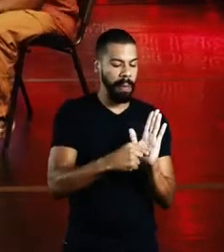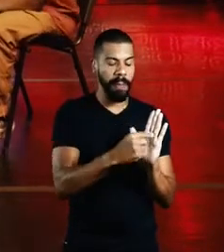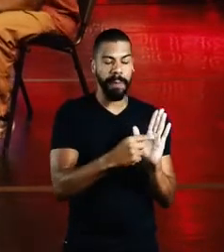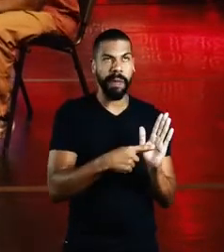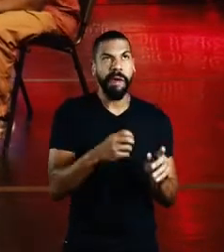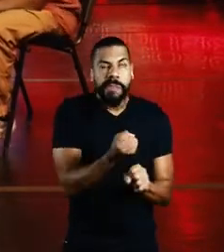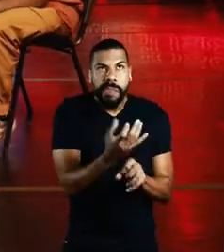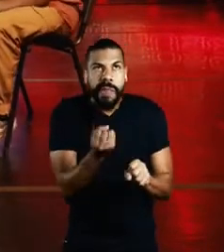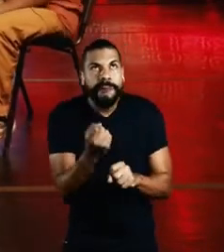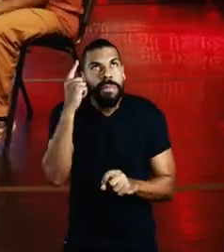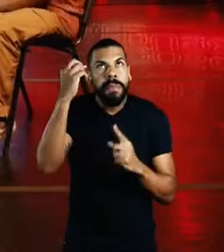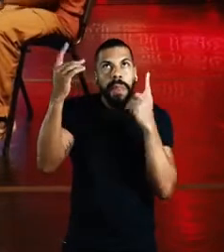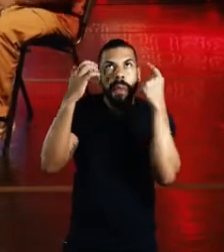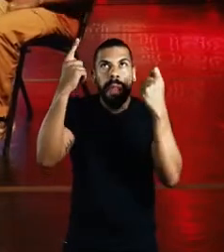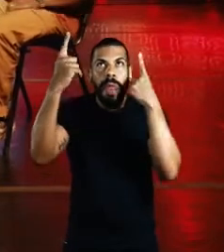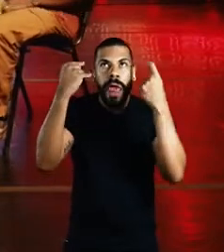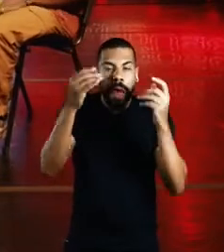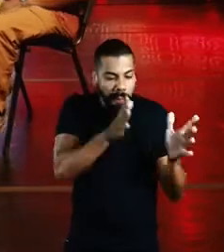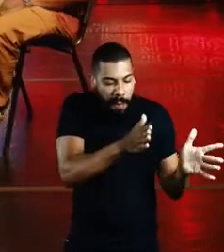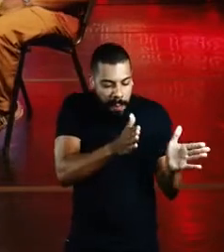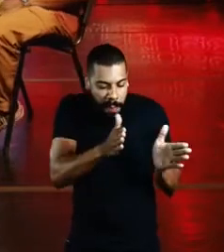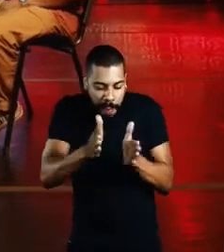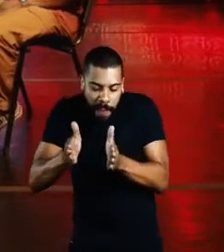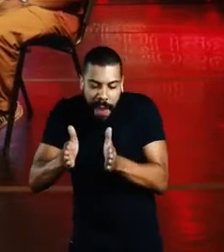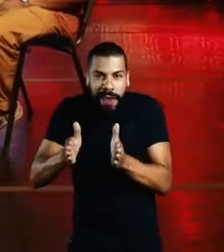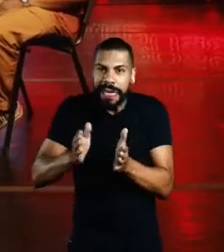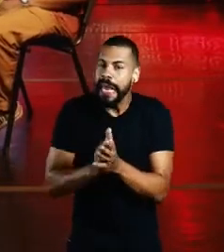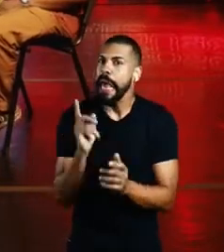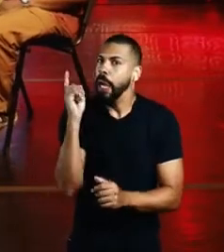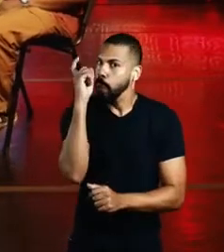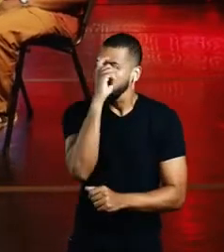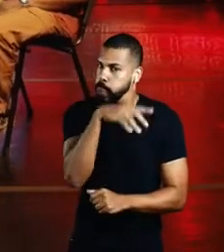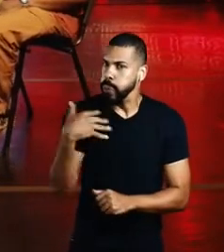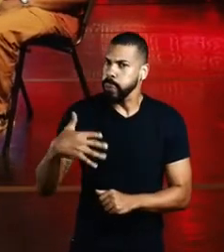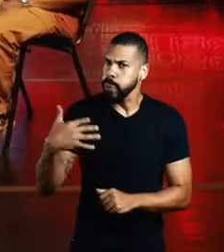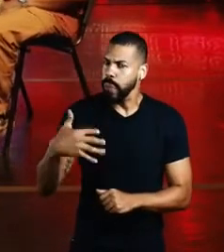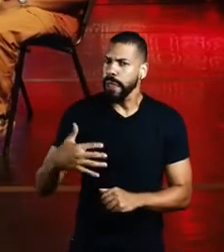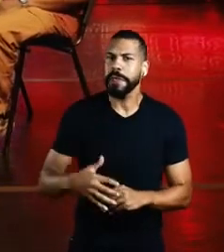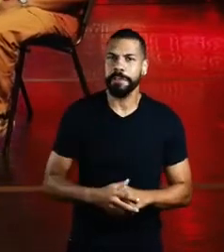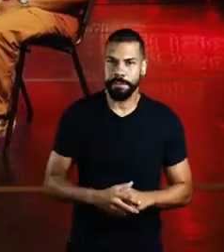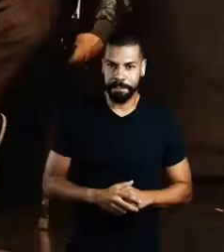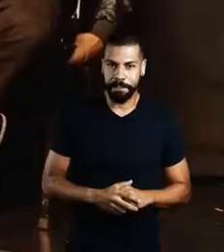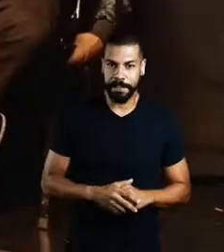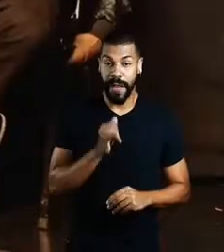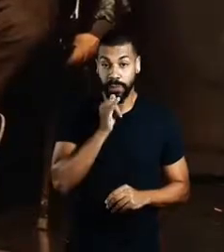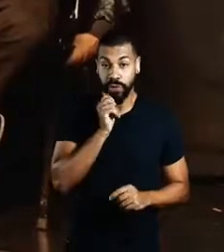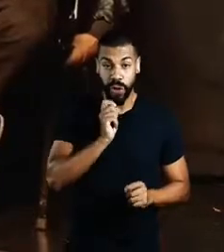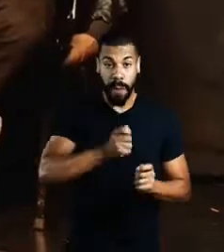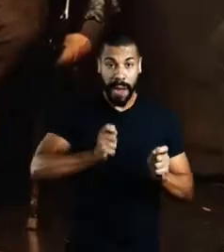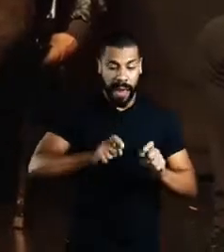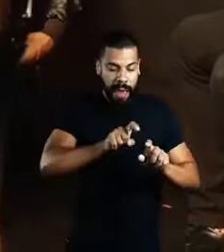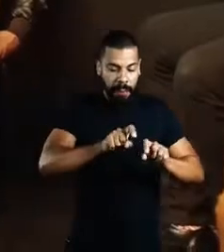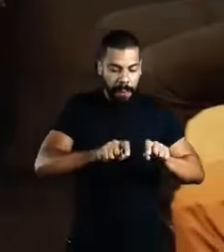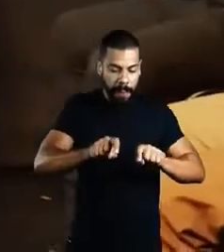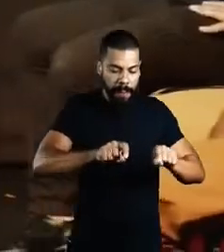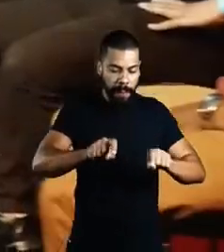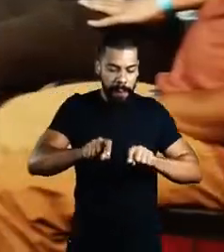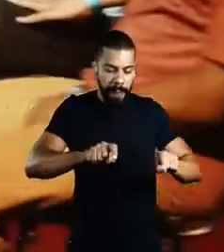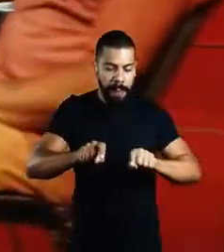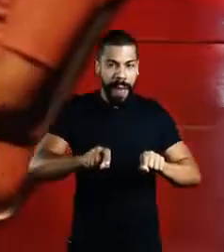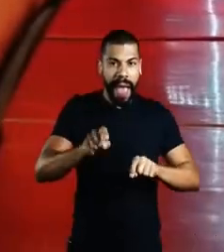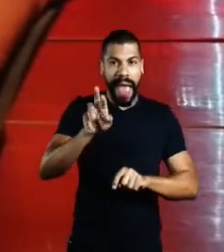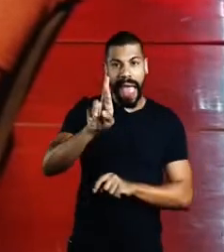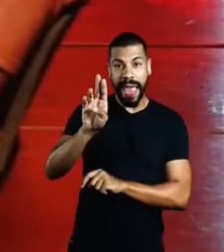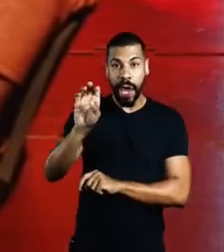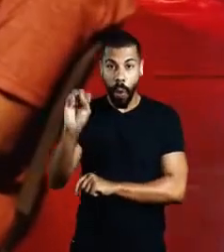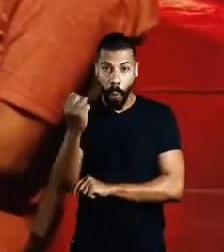fazer uns cálculos ali para poder fazer um sequenciamento, né? Era muito mais difícil na época, né? A bateria eletrônica, né? Que depois o Vander comprou uma R8, que